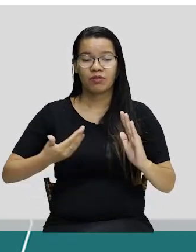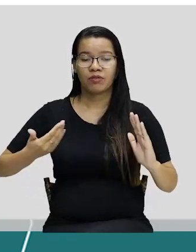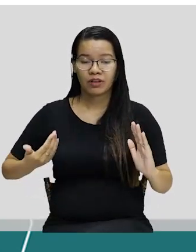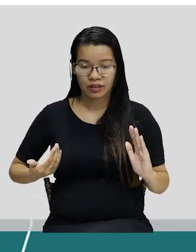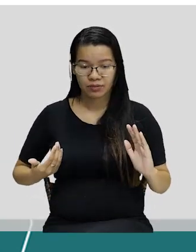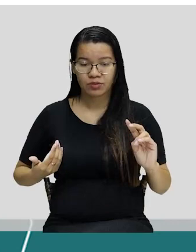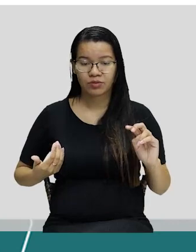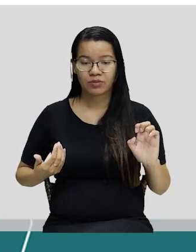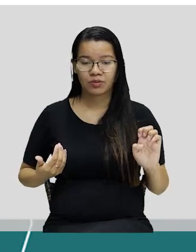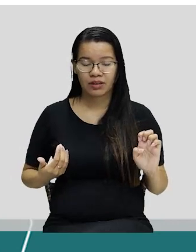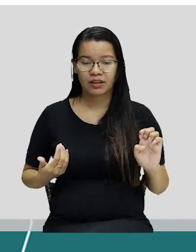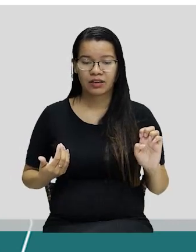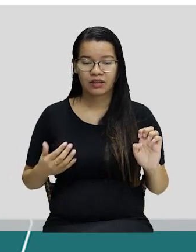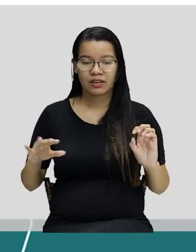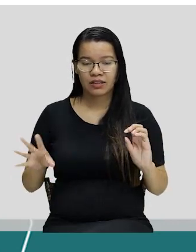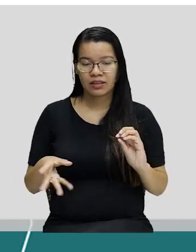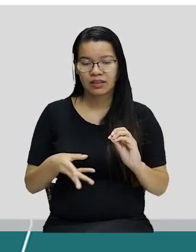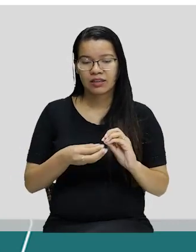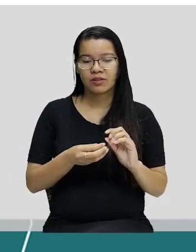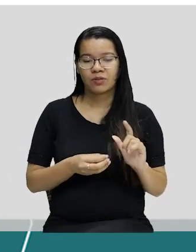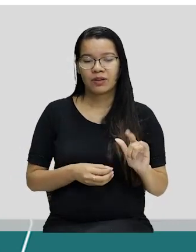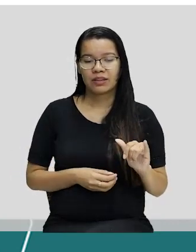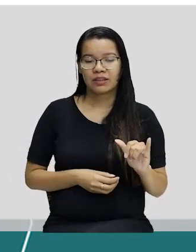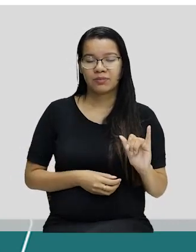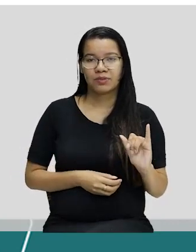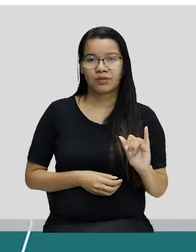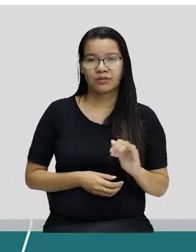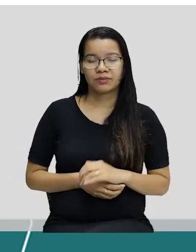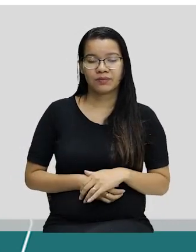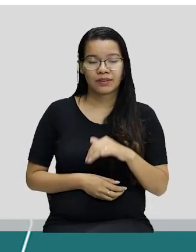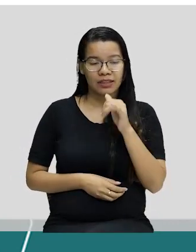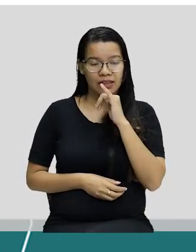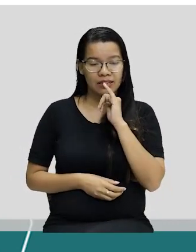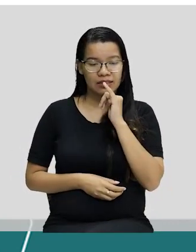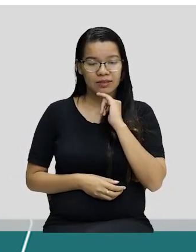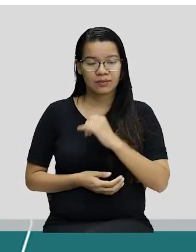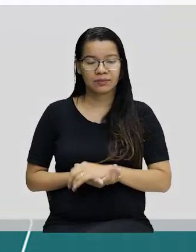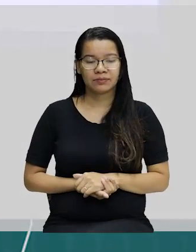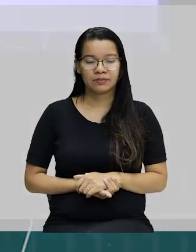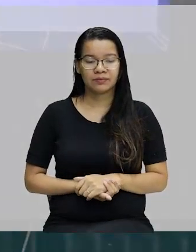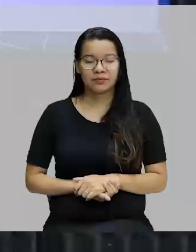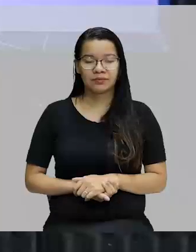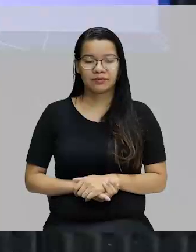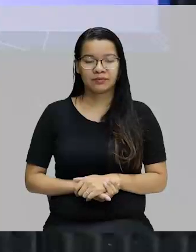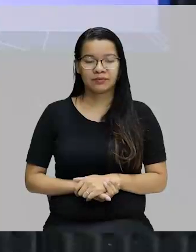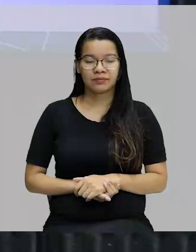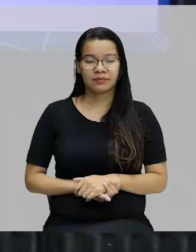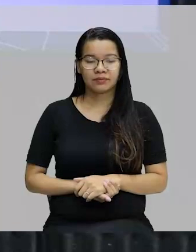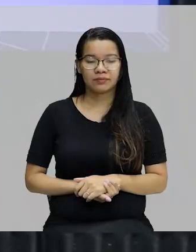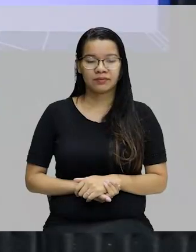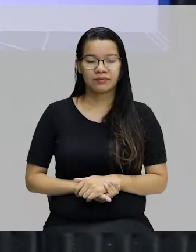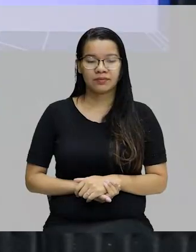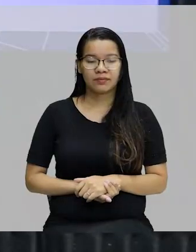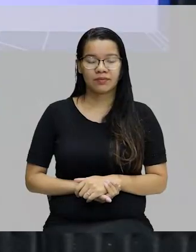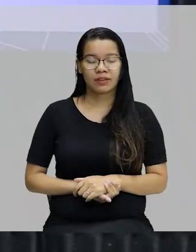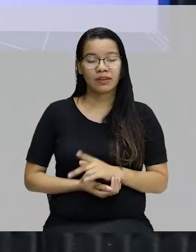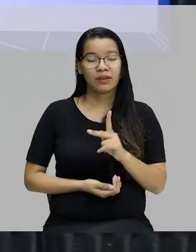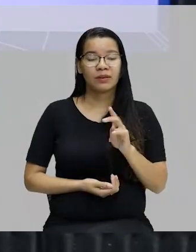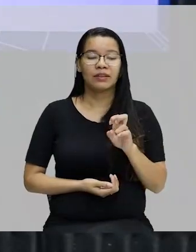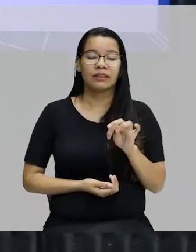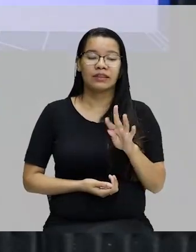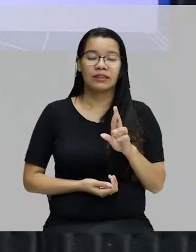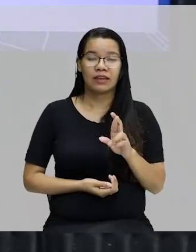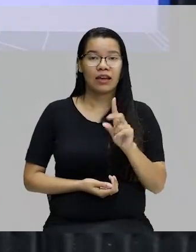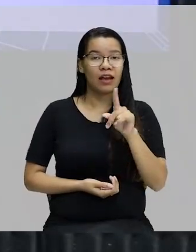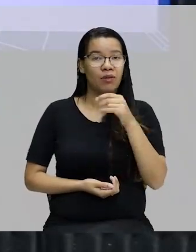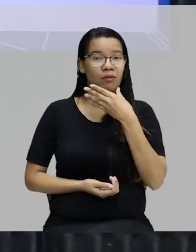do final e vai acrescentar o LY. Exemplo, Peter is a simple man. O Peter é um homem